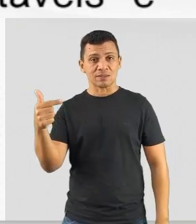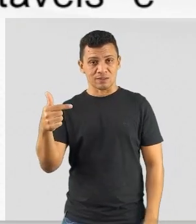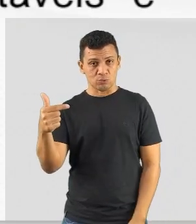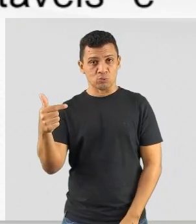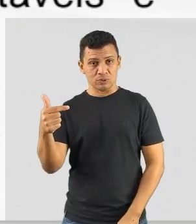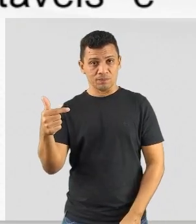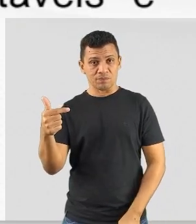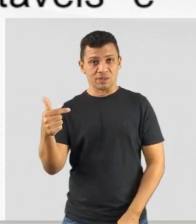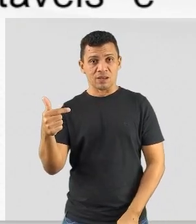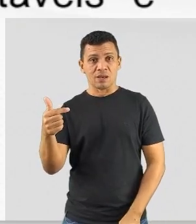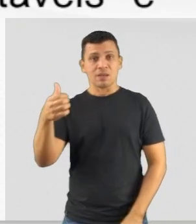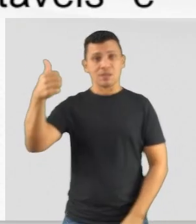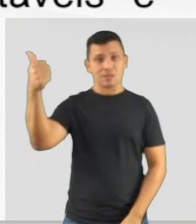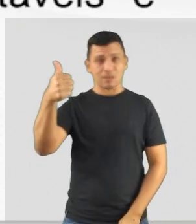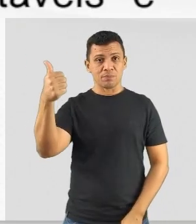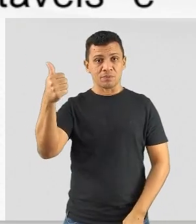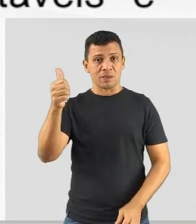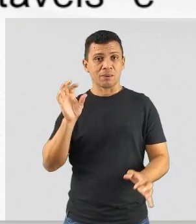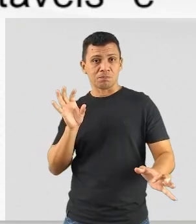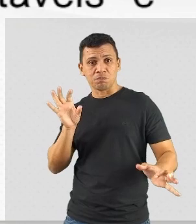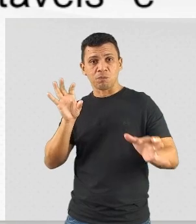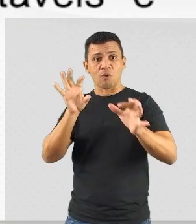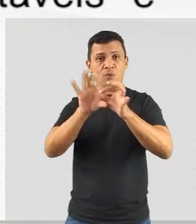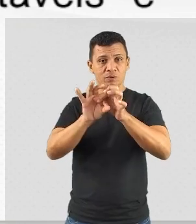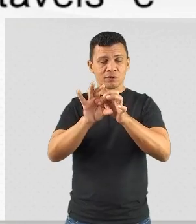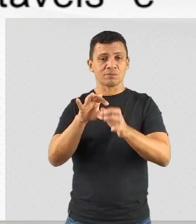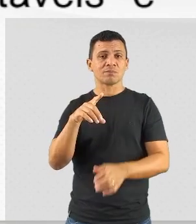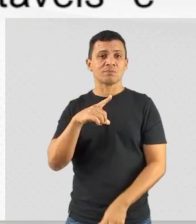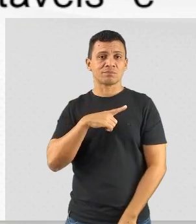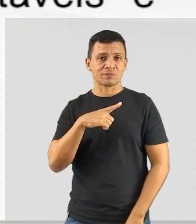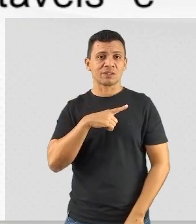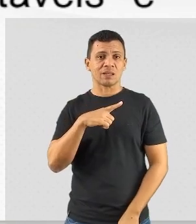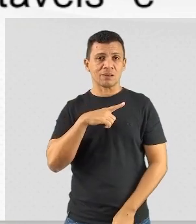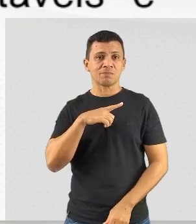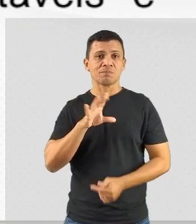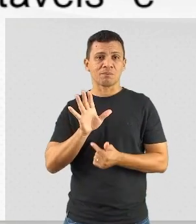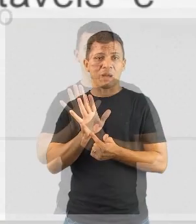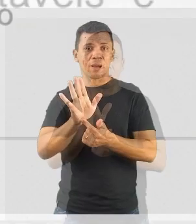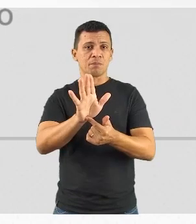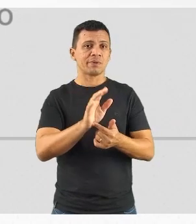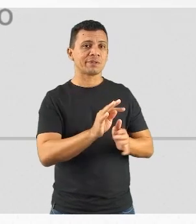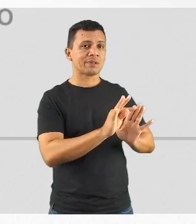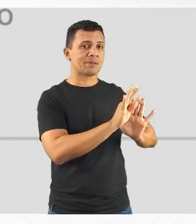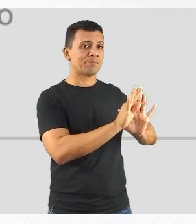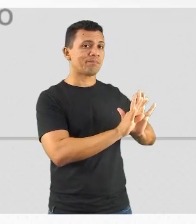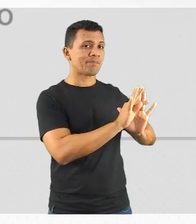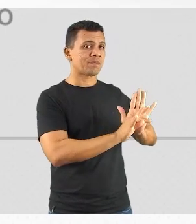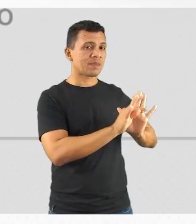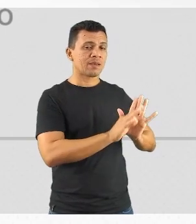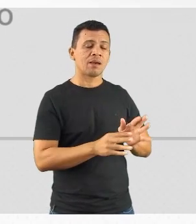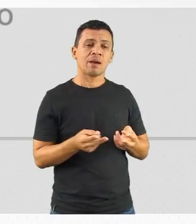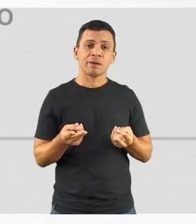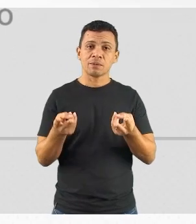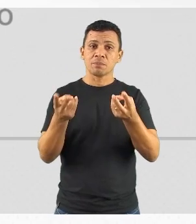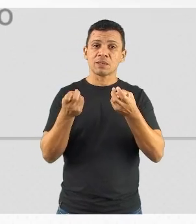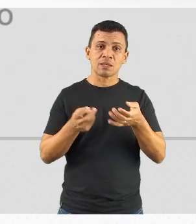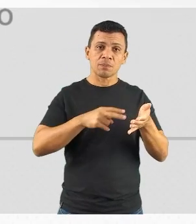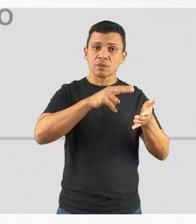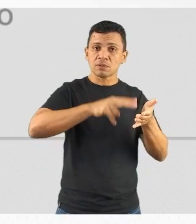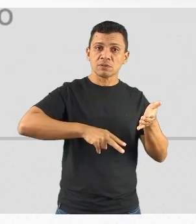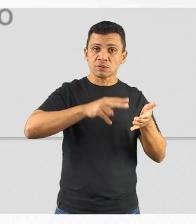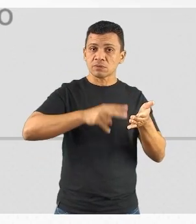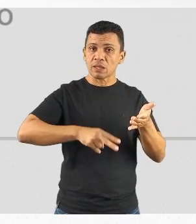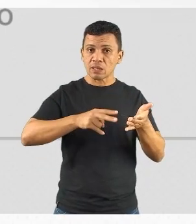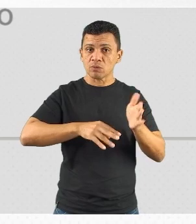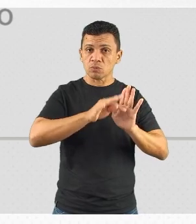coerente com a primeira informação que internamente foi apresentada no texto. Então, a gente consegue perceber que se a gente lê o texto como um